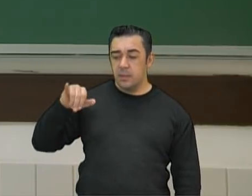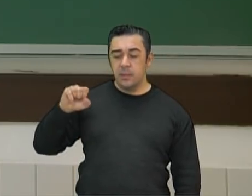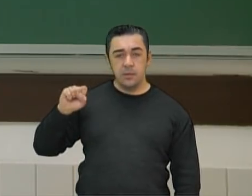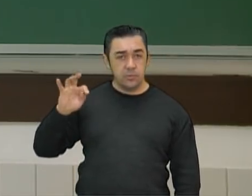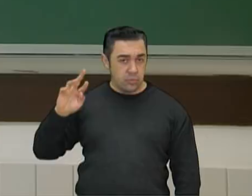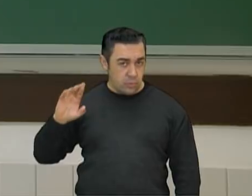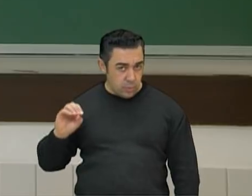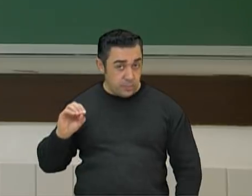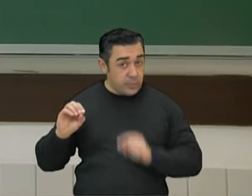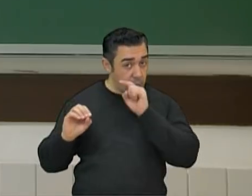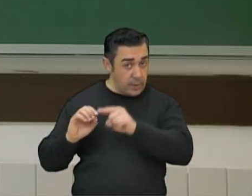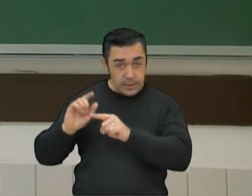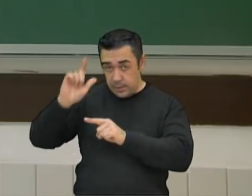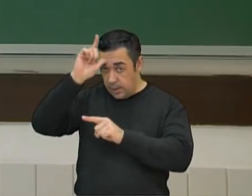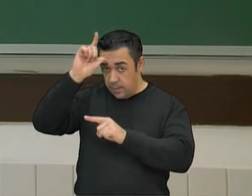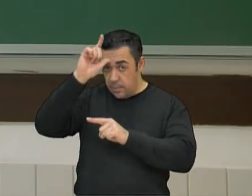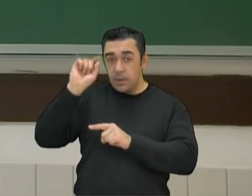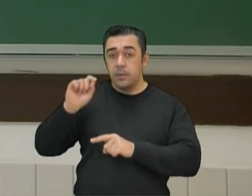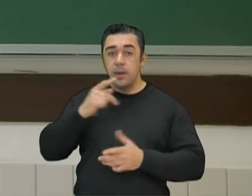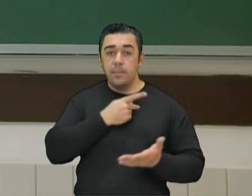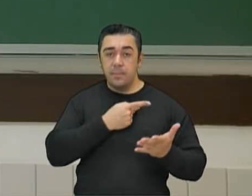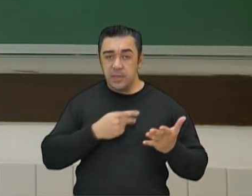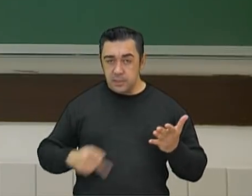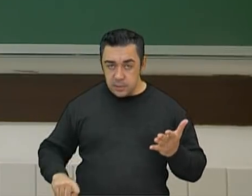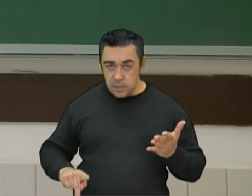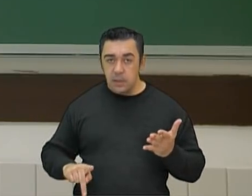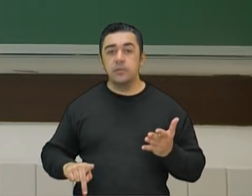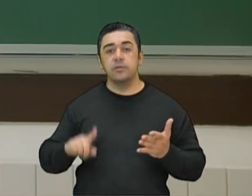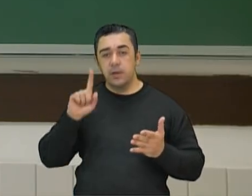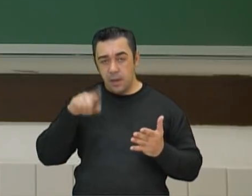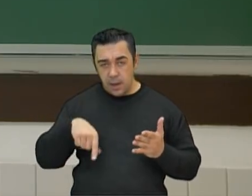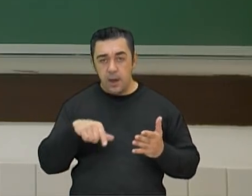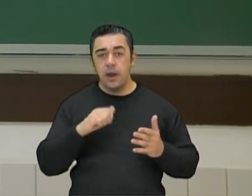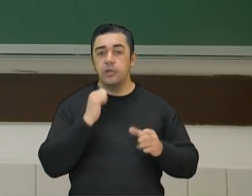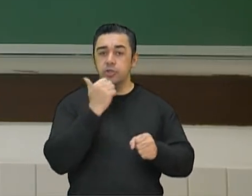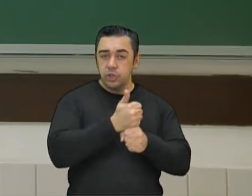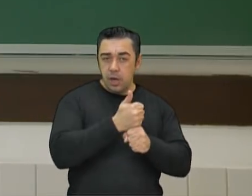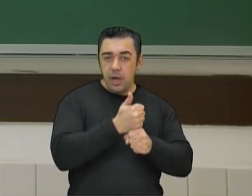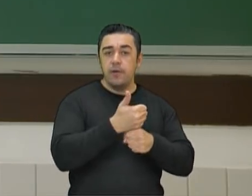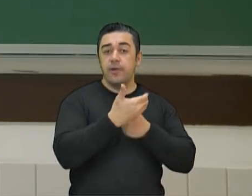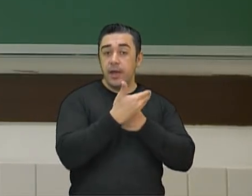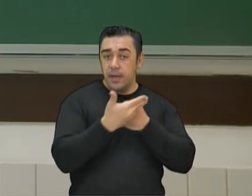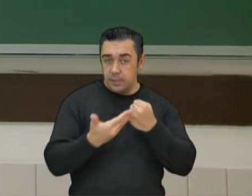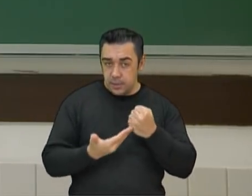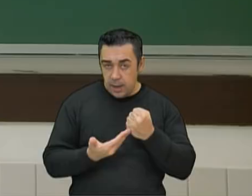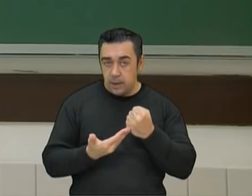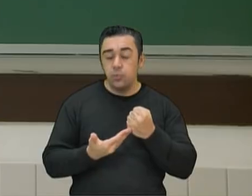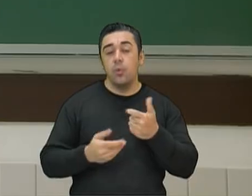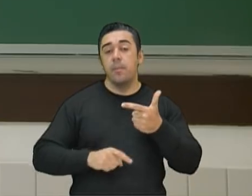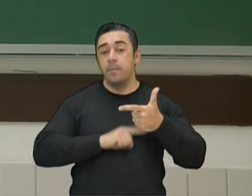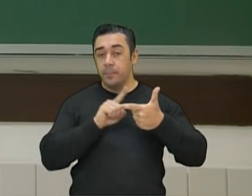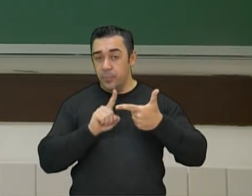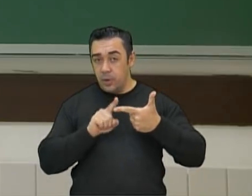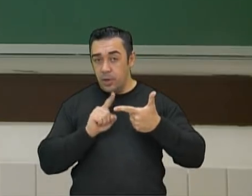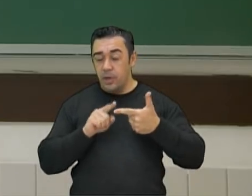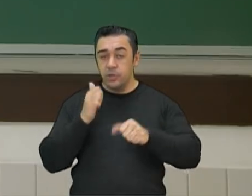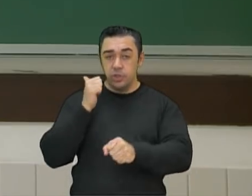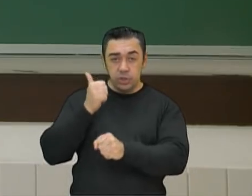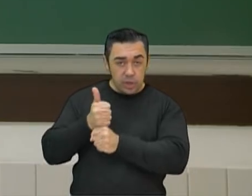o presidente era o chefe de Estado, mas o chefe de governo é